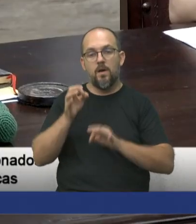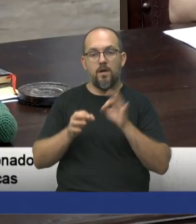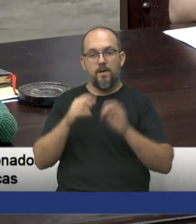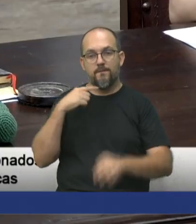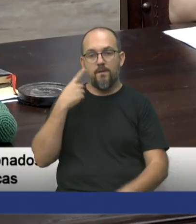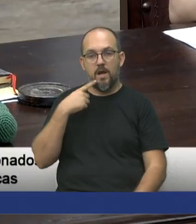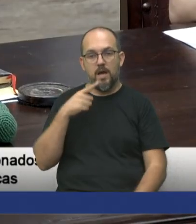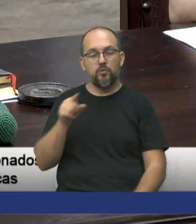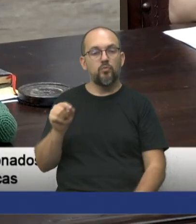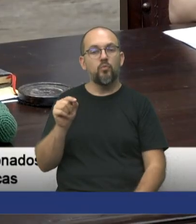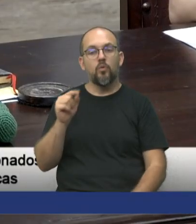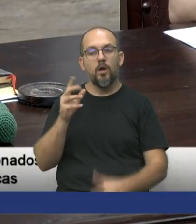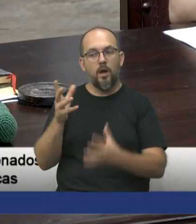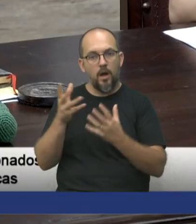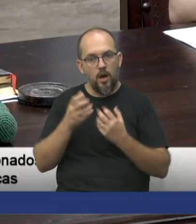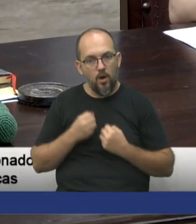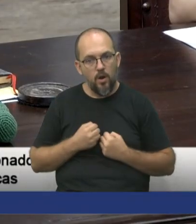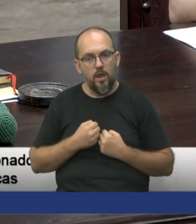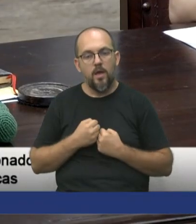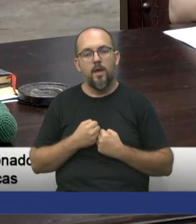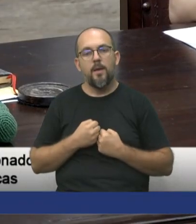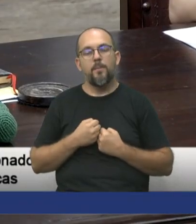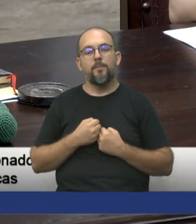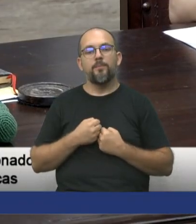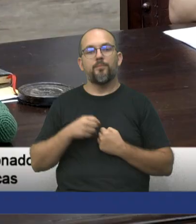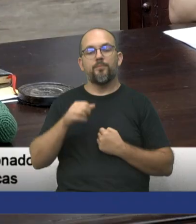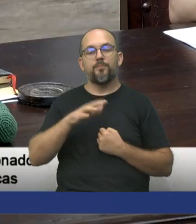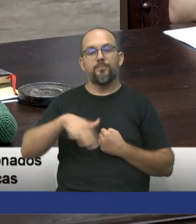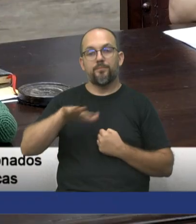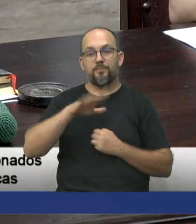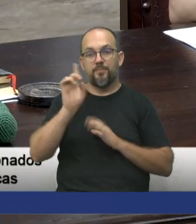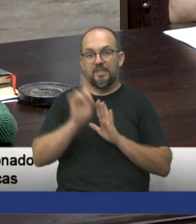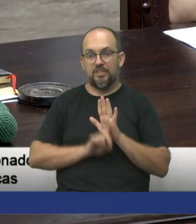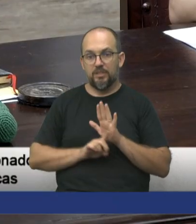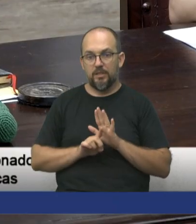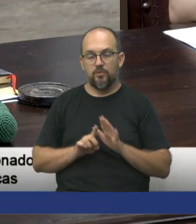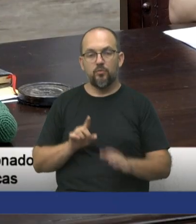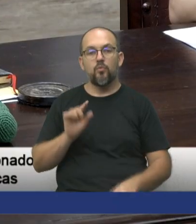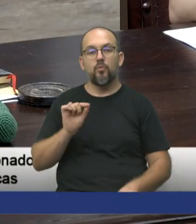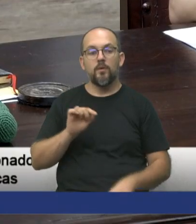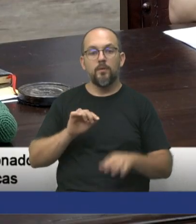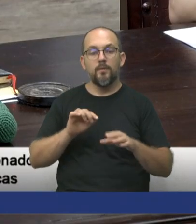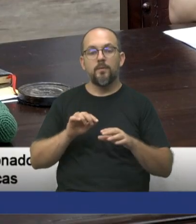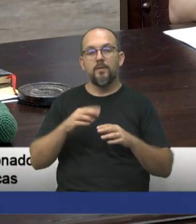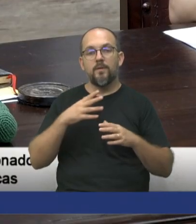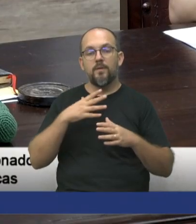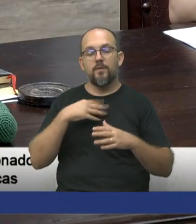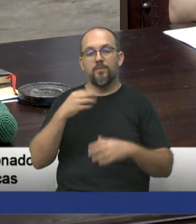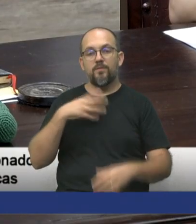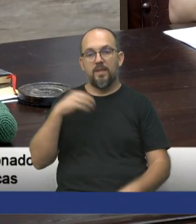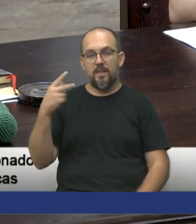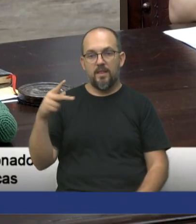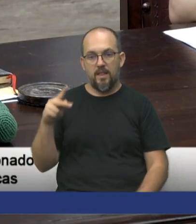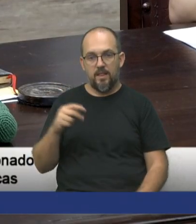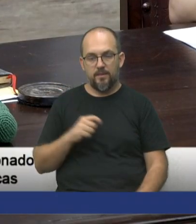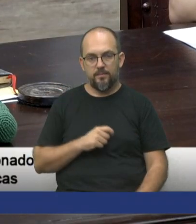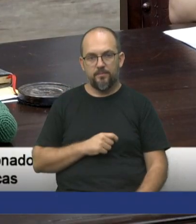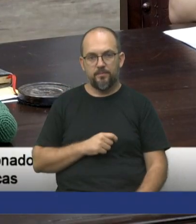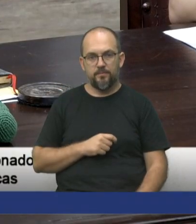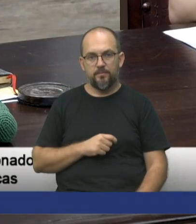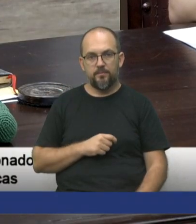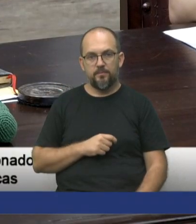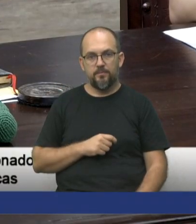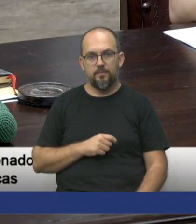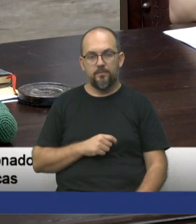para acolher, na esfera dos direitos, as crias dela. Mas